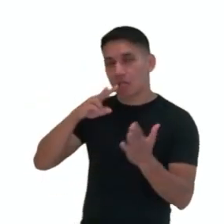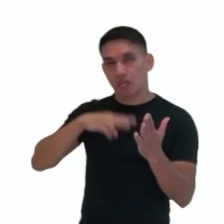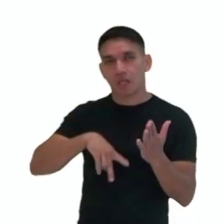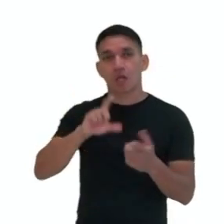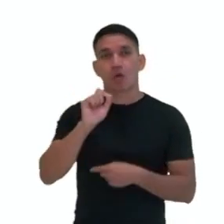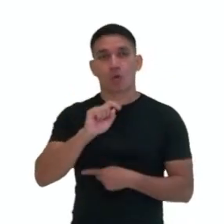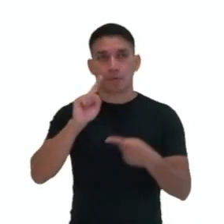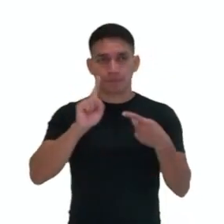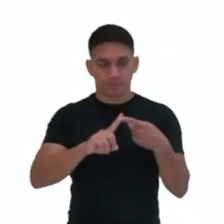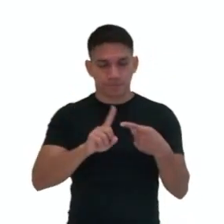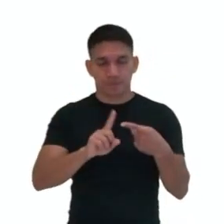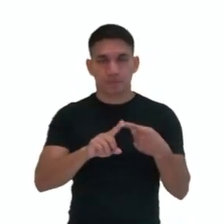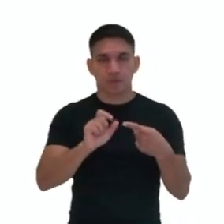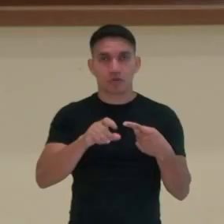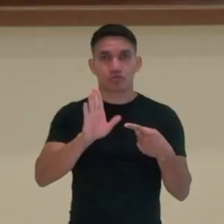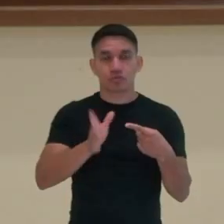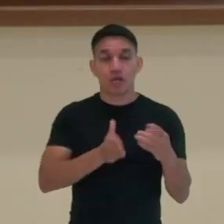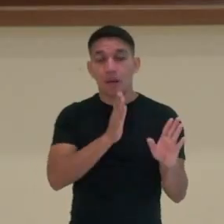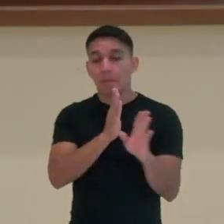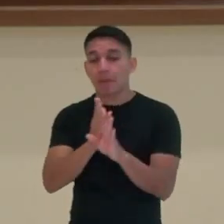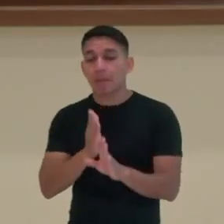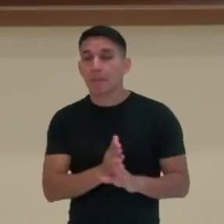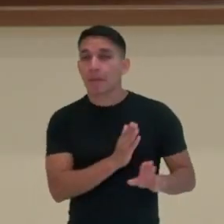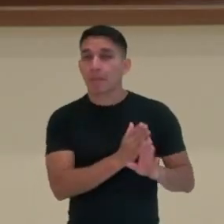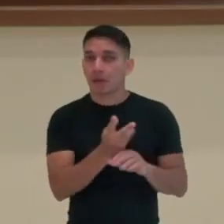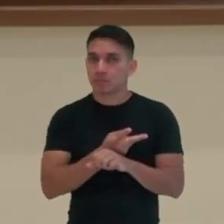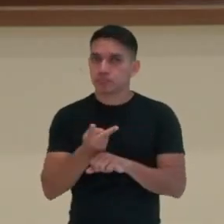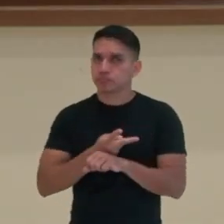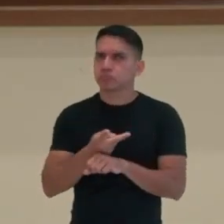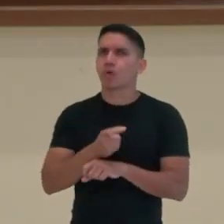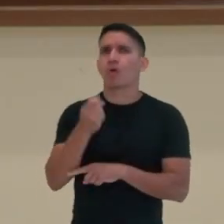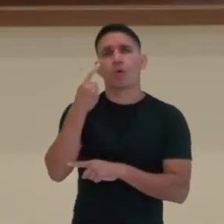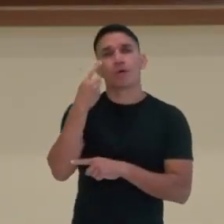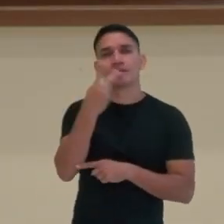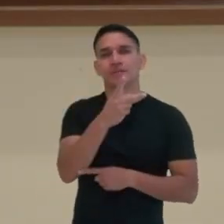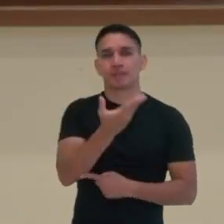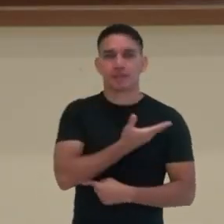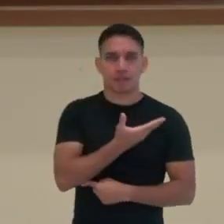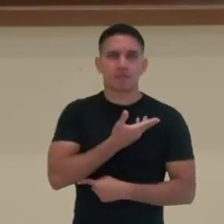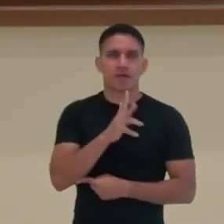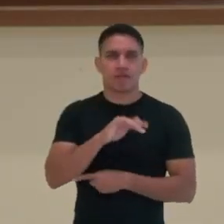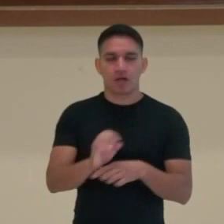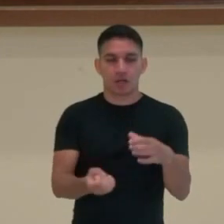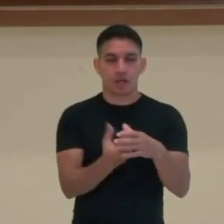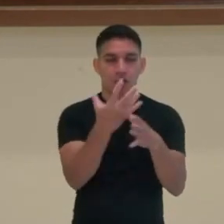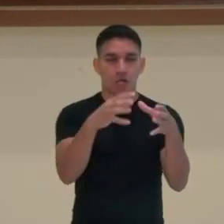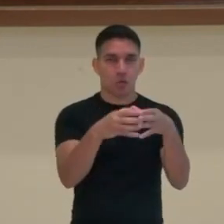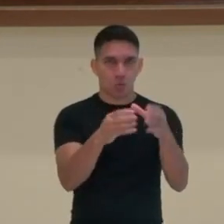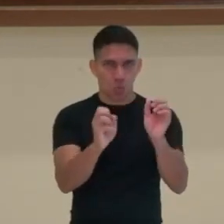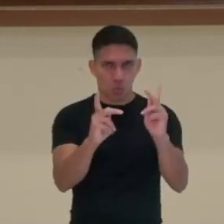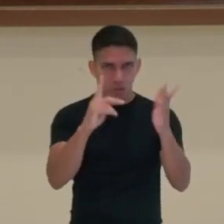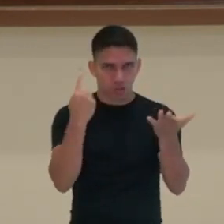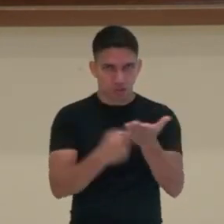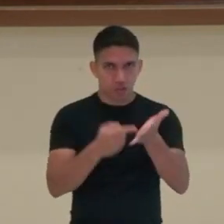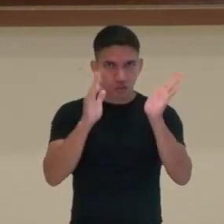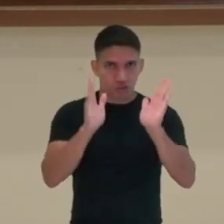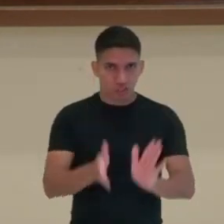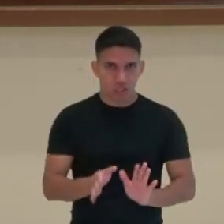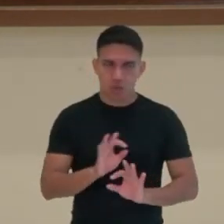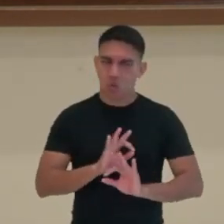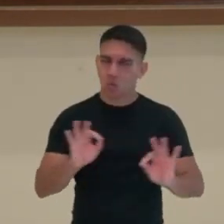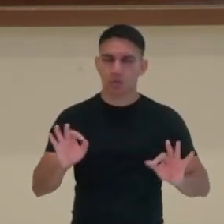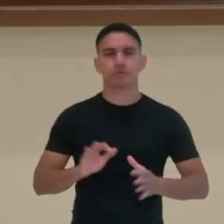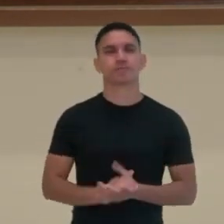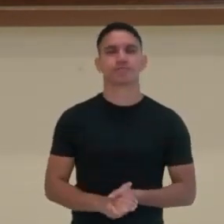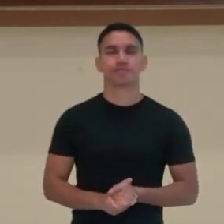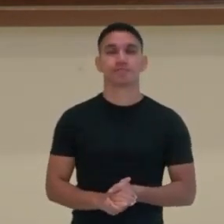coisa, localize os teus colegas. Nós vamos formar grupos. Achou? Ótimo.